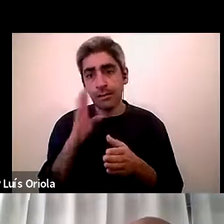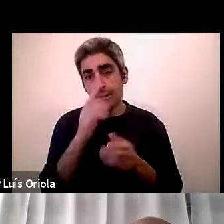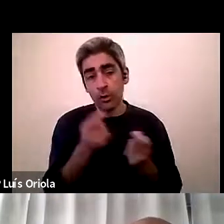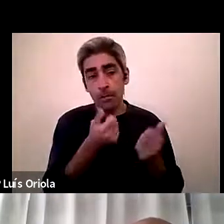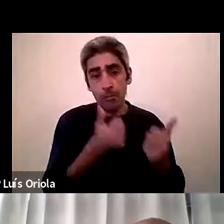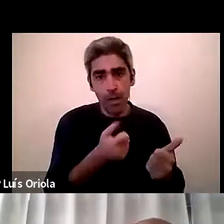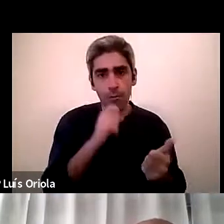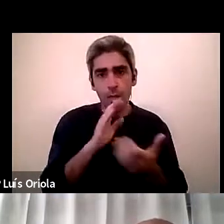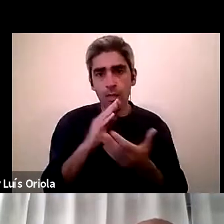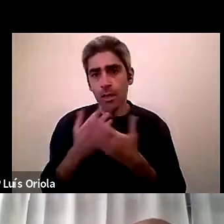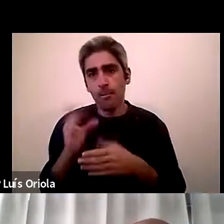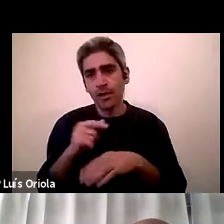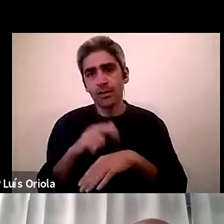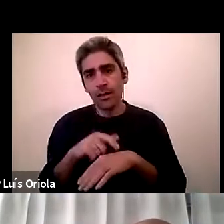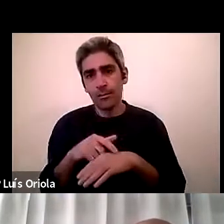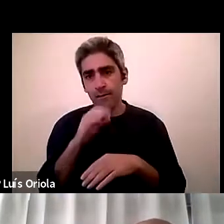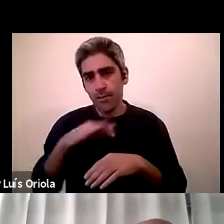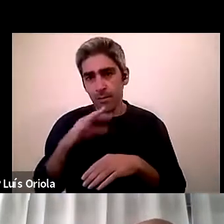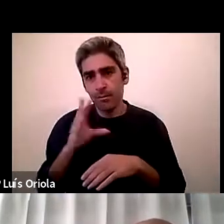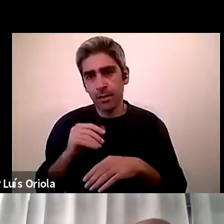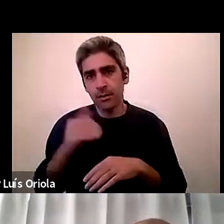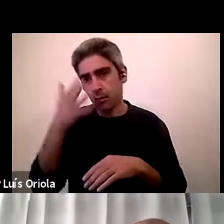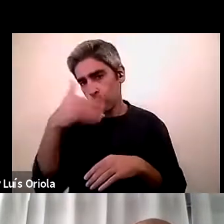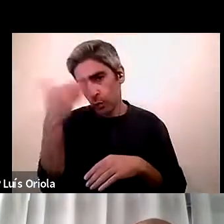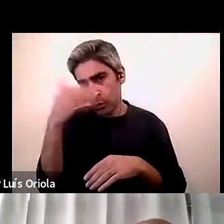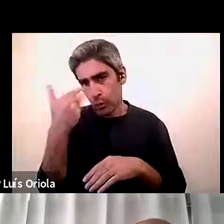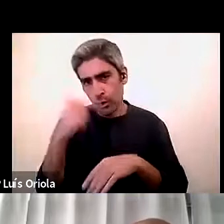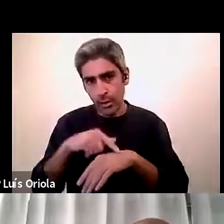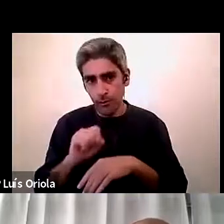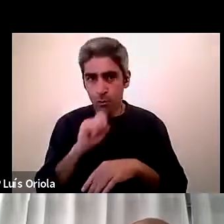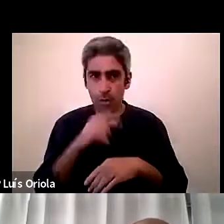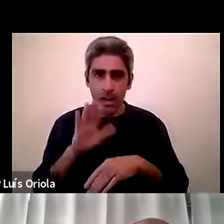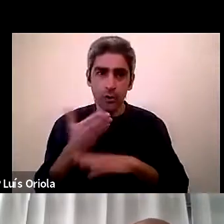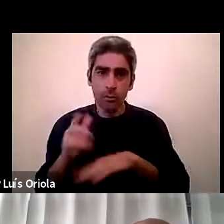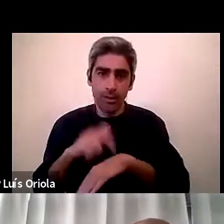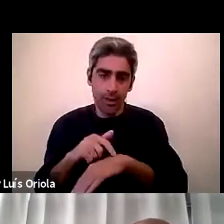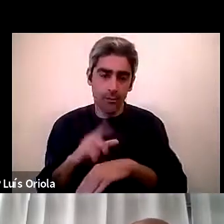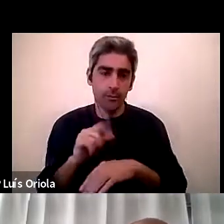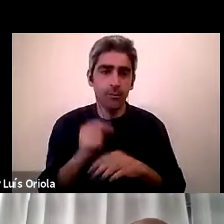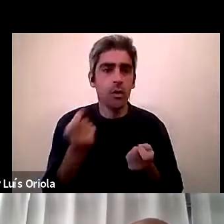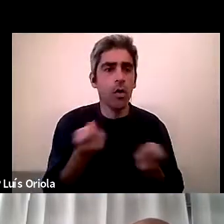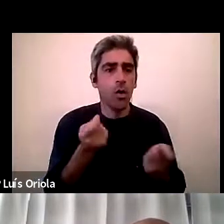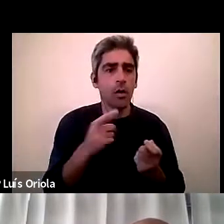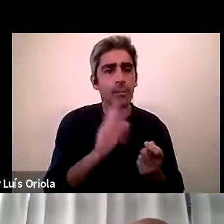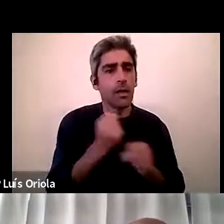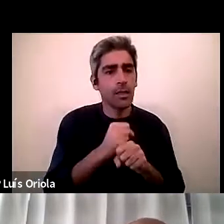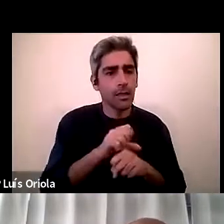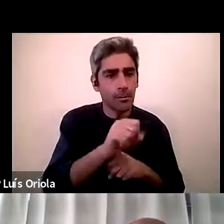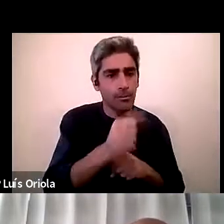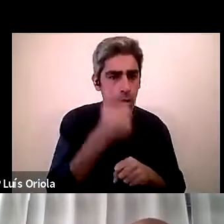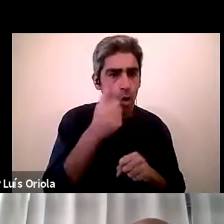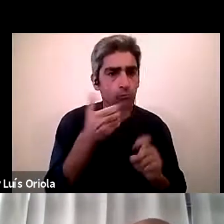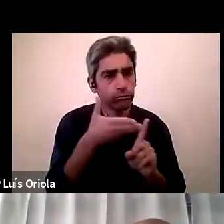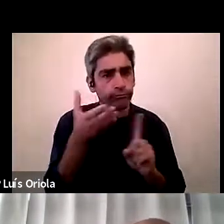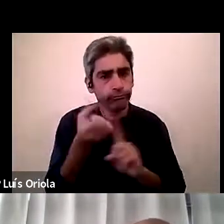pode conferir mais espaço para a família e mais espaço para os hobbies. Para as organizações, haver uma maior produtividade, uma melhor performance,